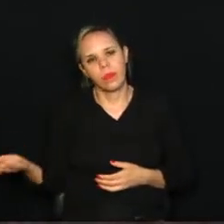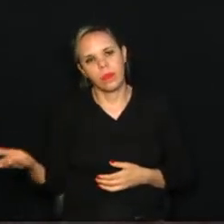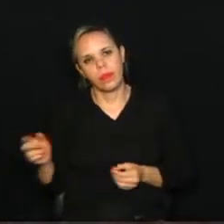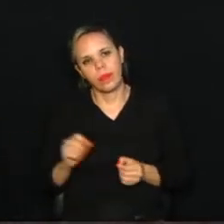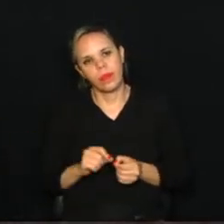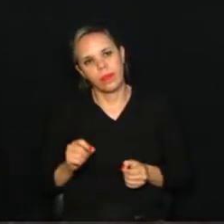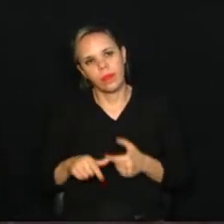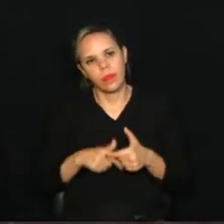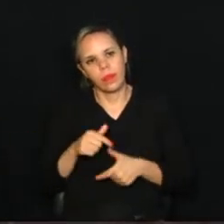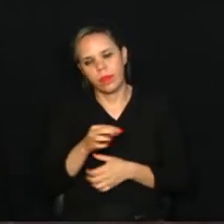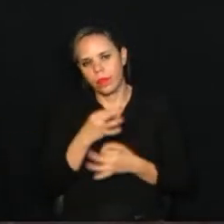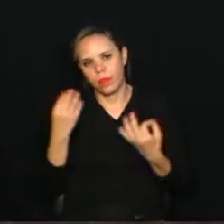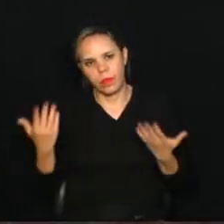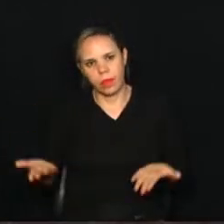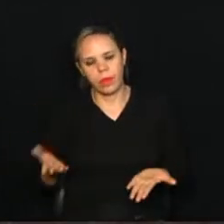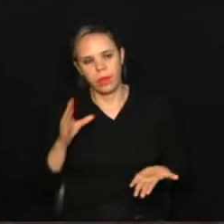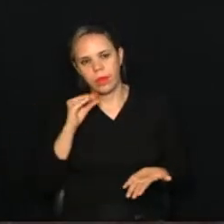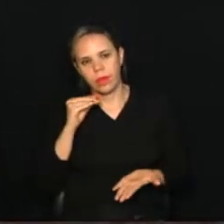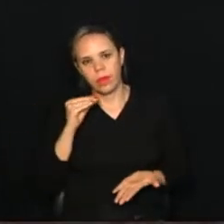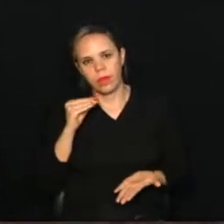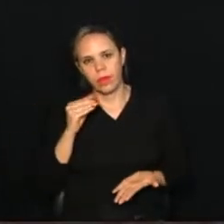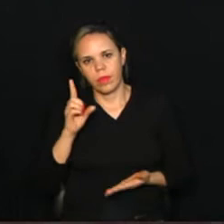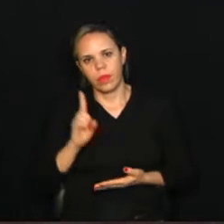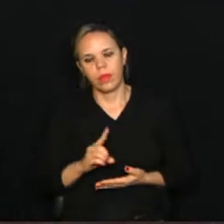um trabalho exemplar com os funcionários, os seus